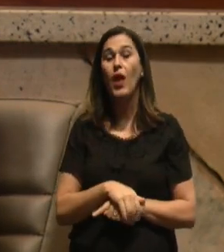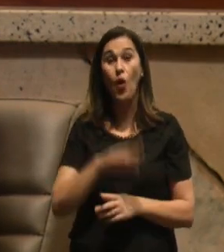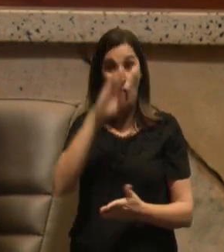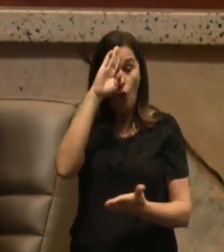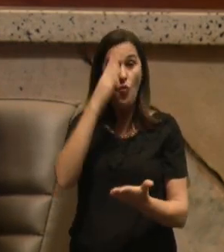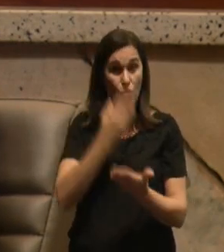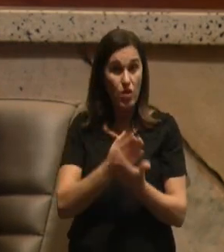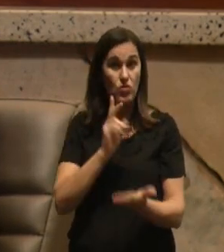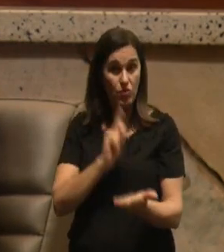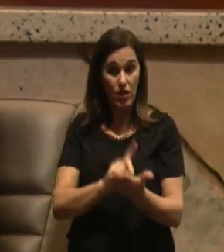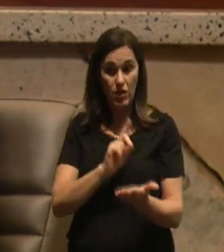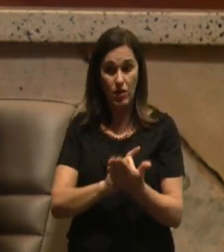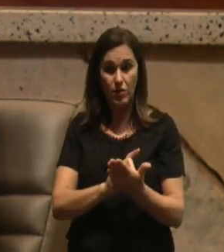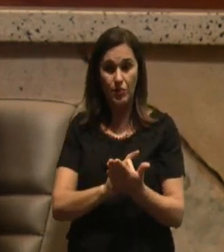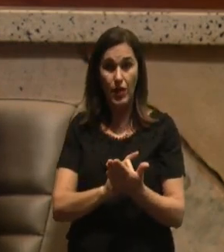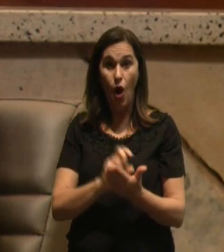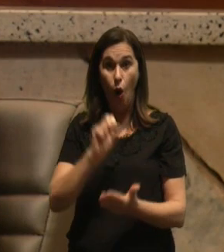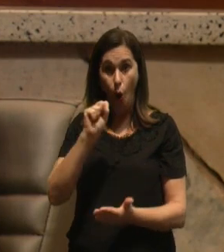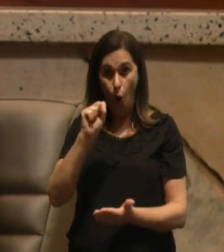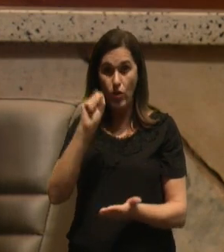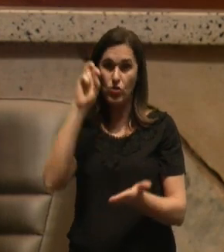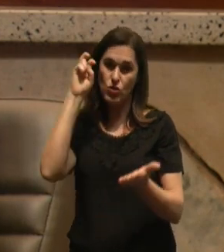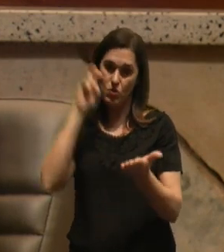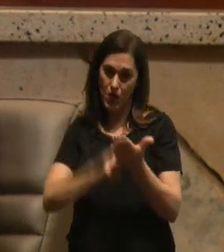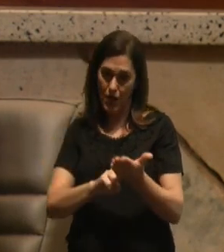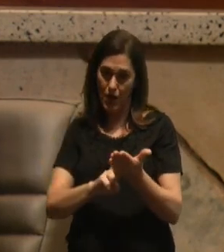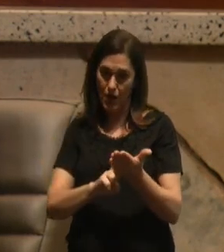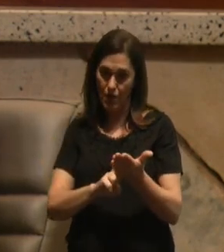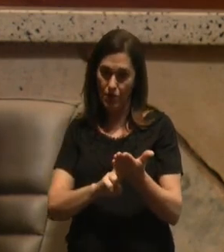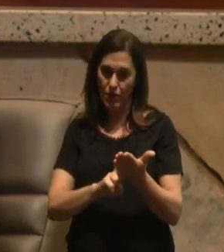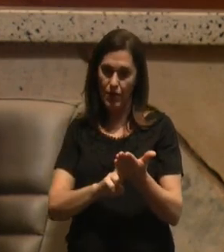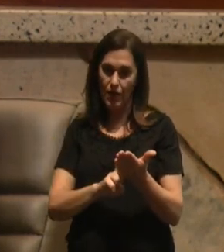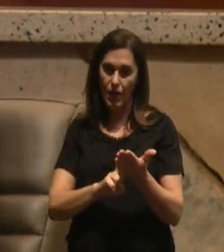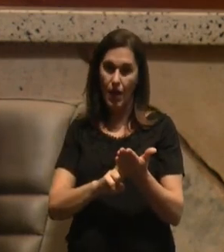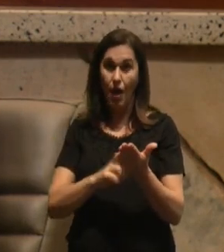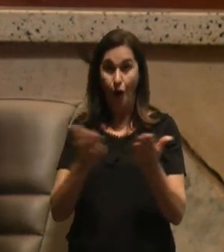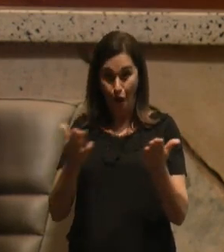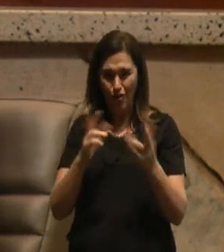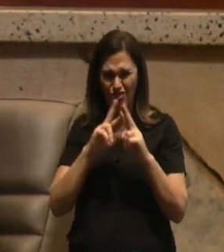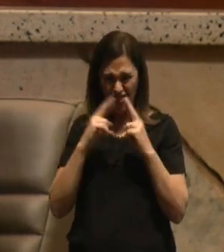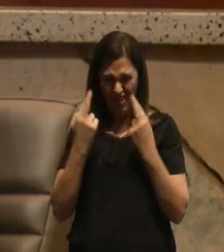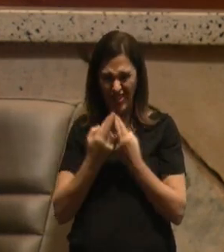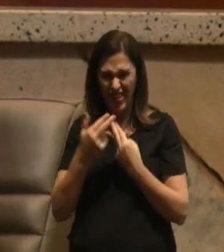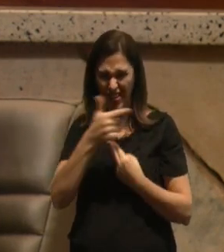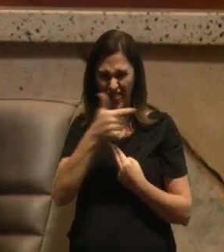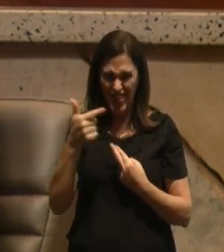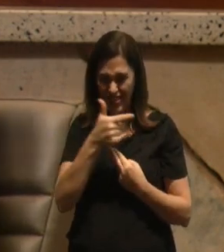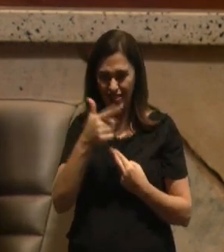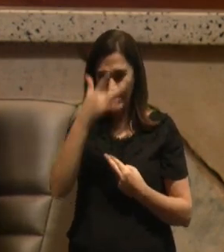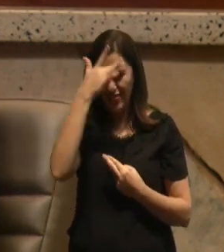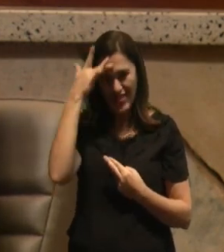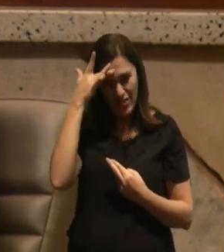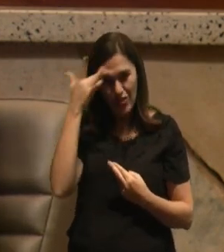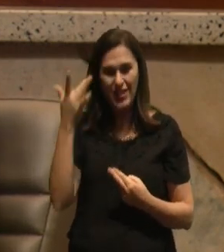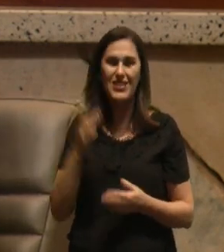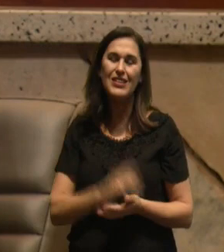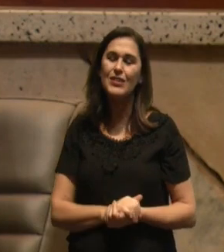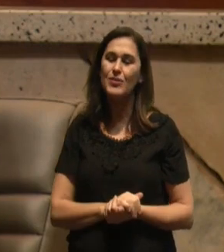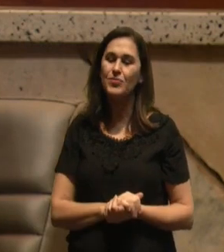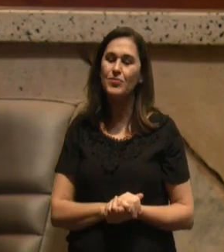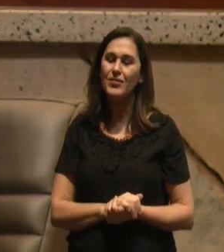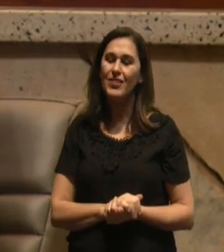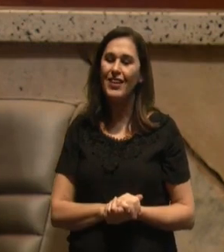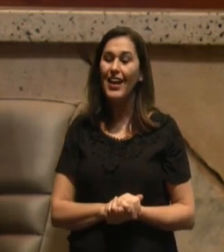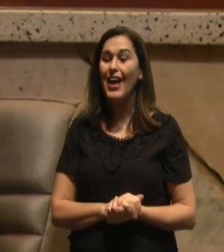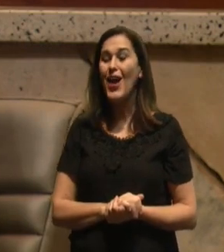convicção disso. Ainda hoje, 8 horas da manhã, mais de 22 irmãos estávamos reunidos, pastor Jair, que pastor Davi